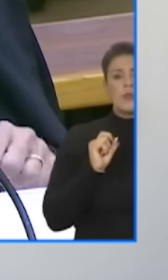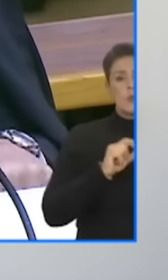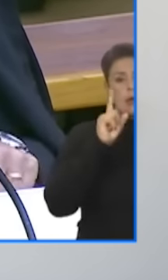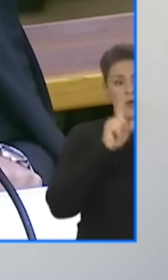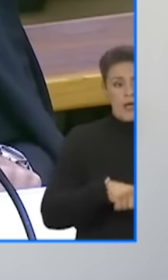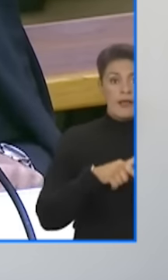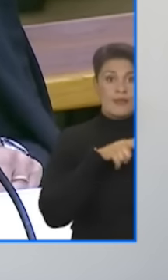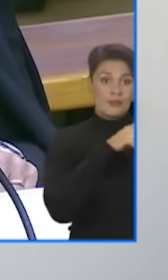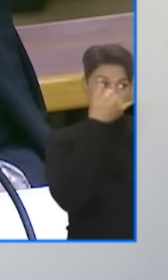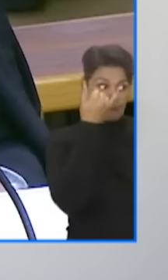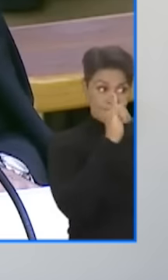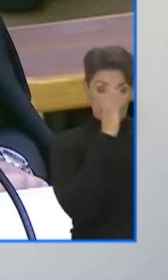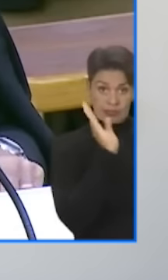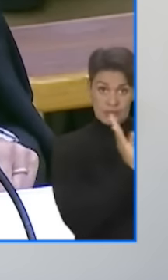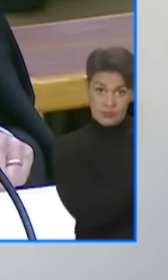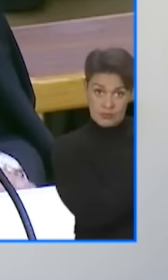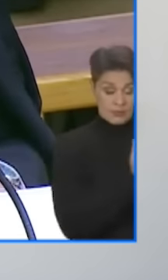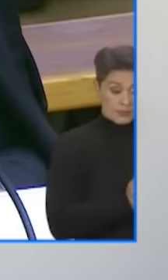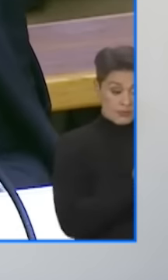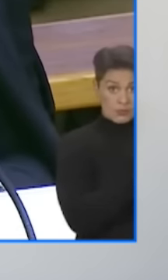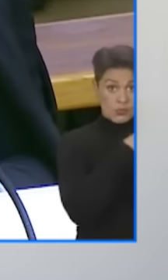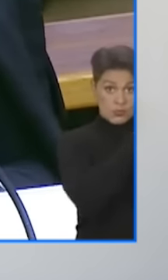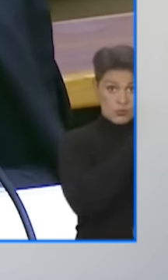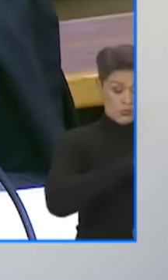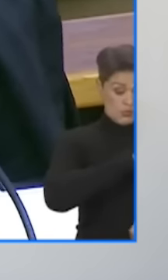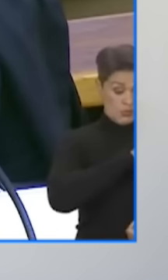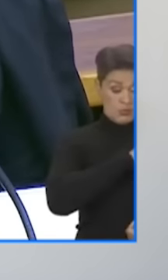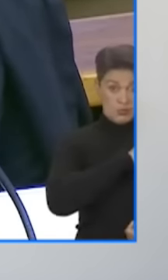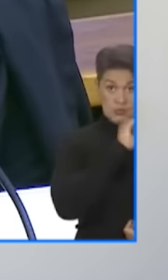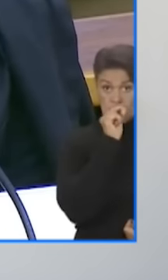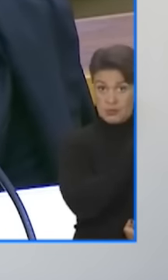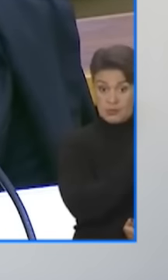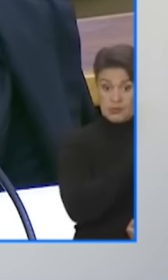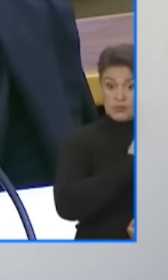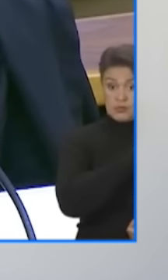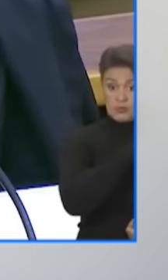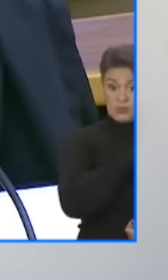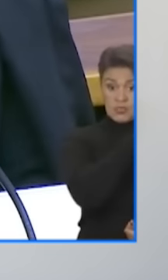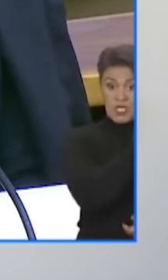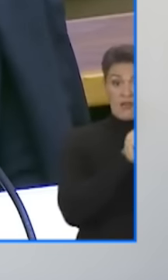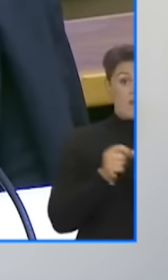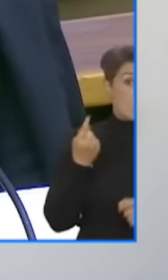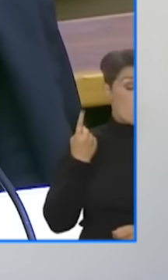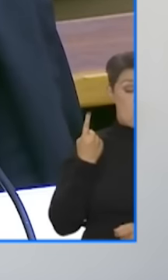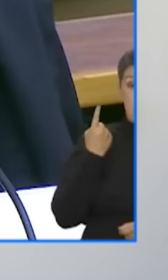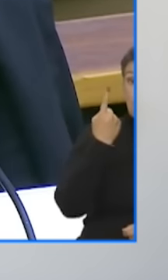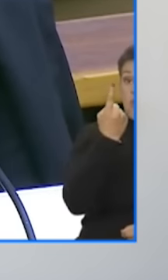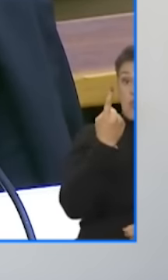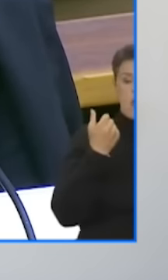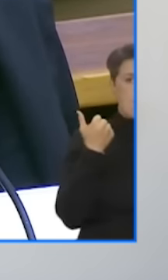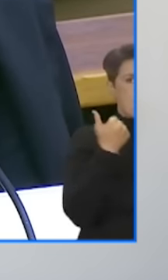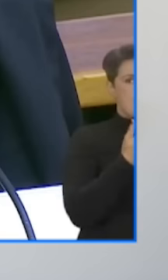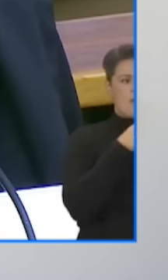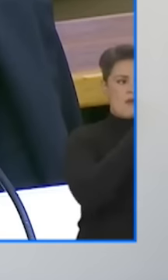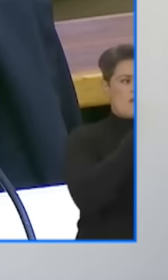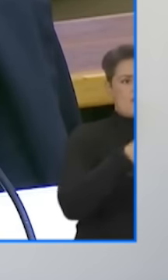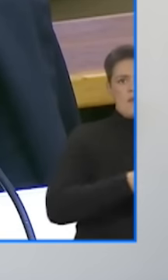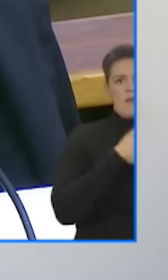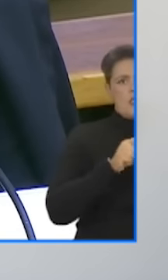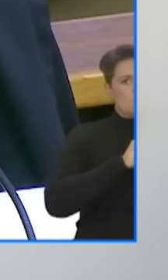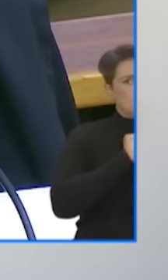norma jurídica. Então, ele está dizendo ali que a troca de mensagens entre Alexandre de Moraes e seus assessores, elas